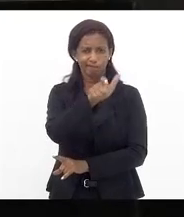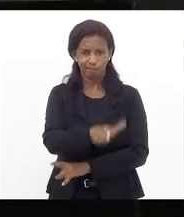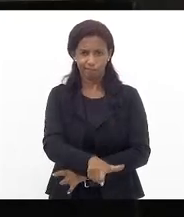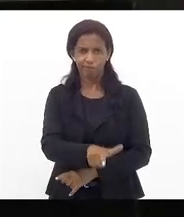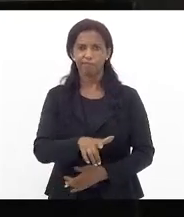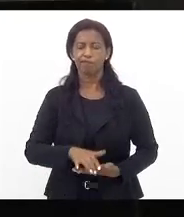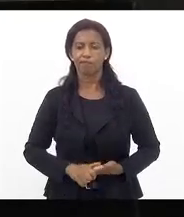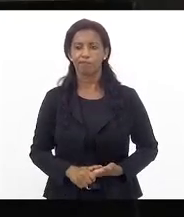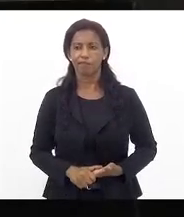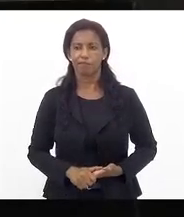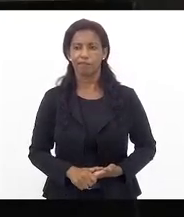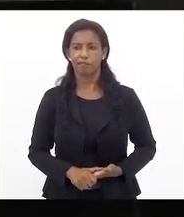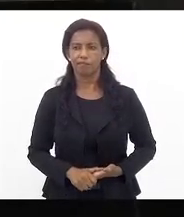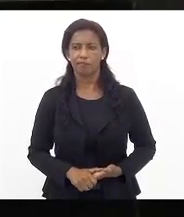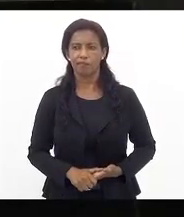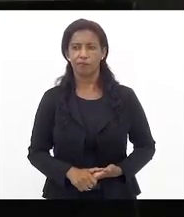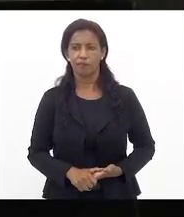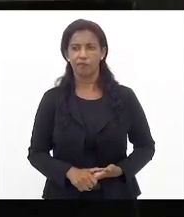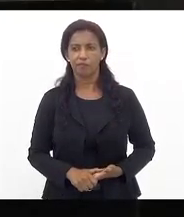absolutamente